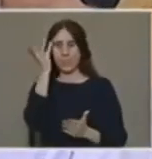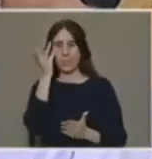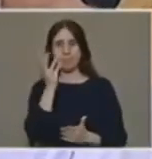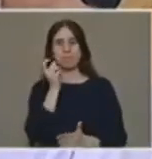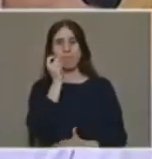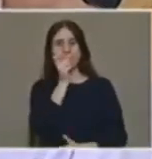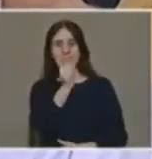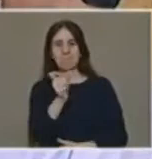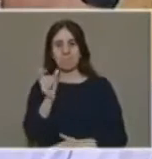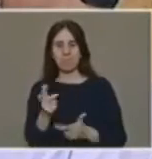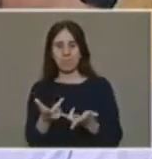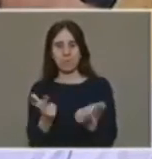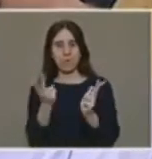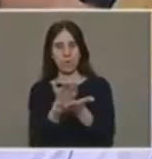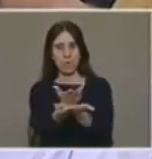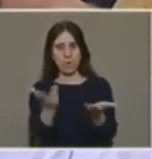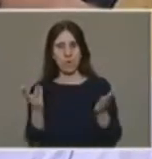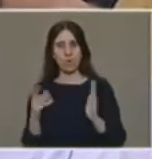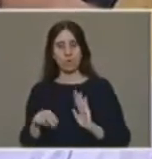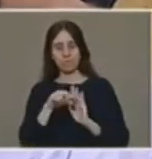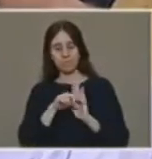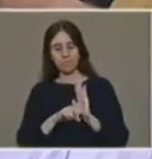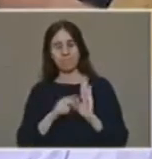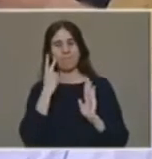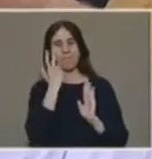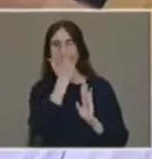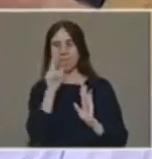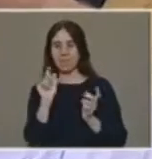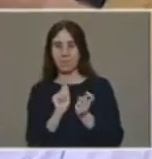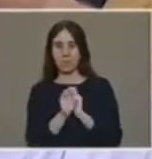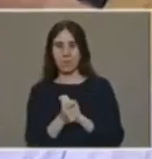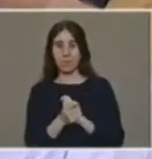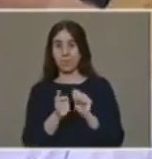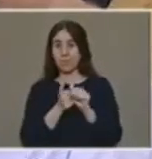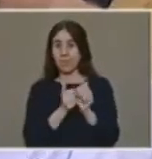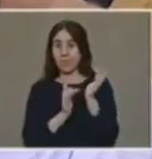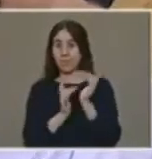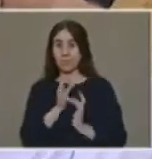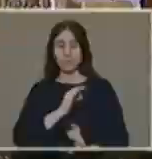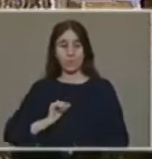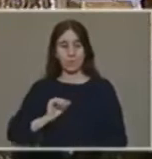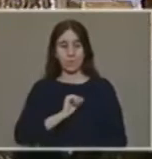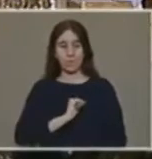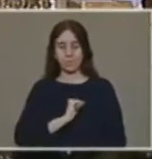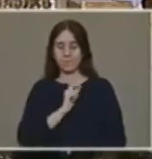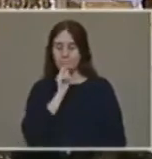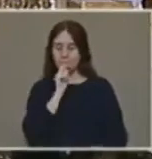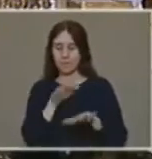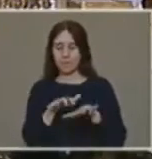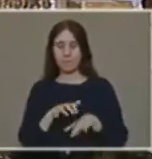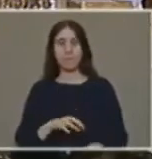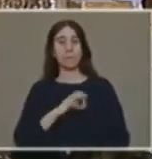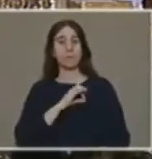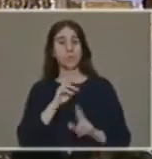que renovastes com os sacramentos de vida eterna. Por Cristo nosso Senhor. Amém. O